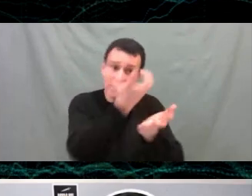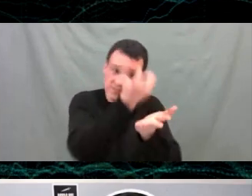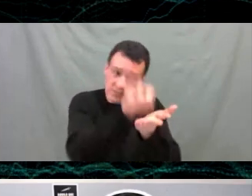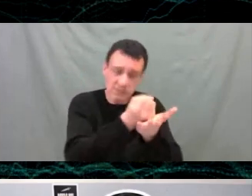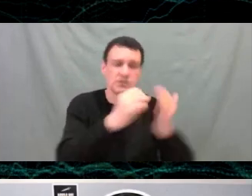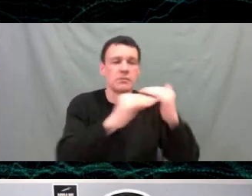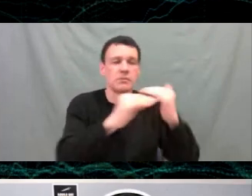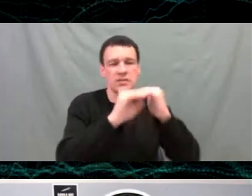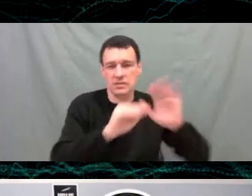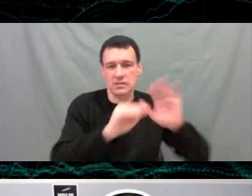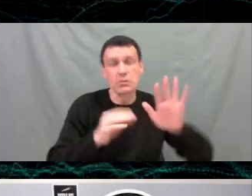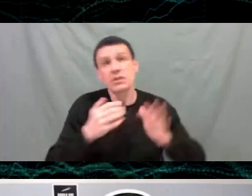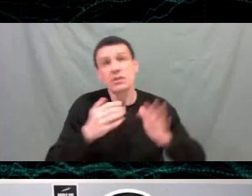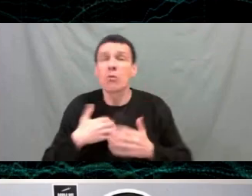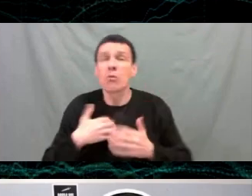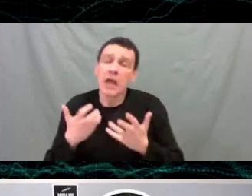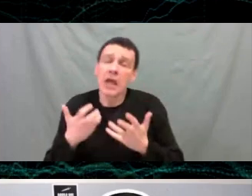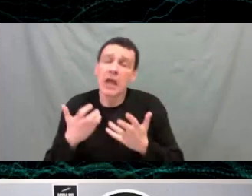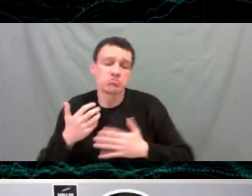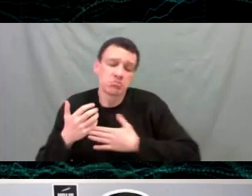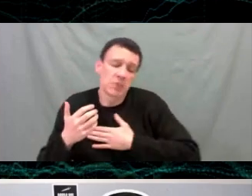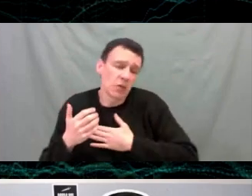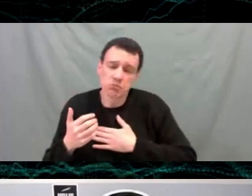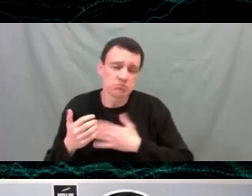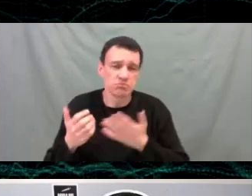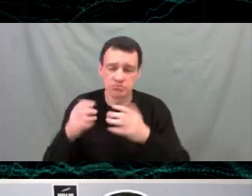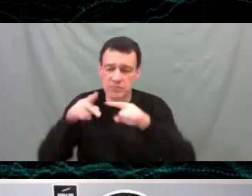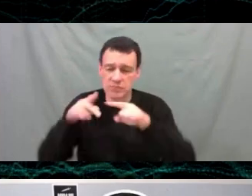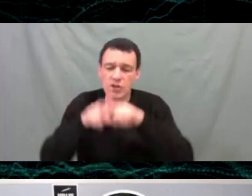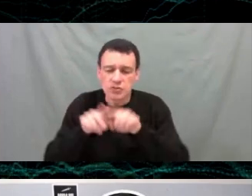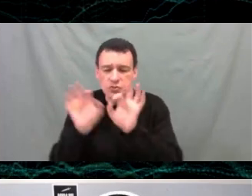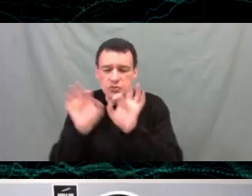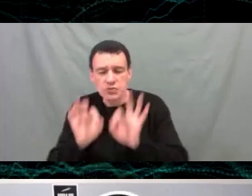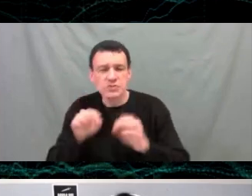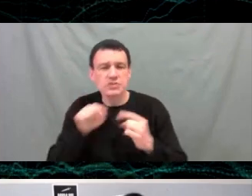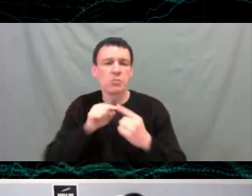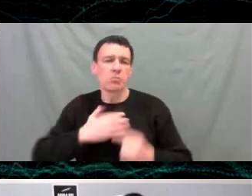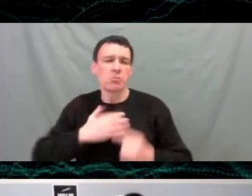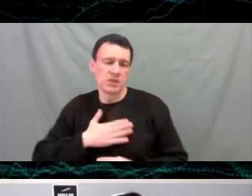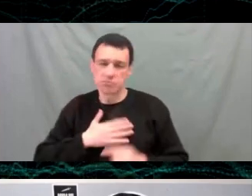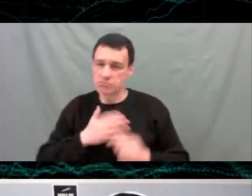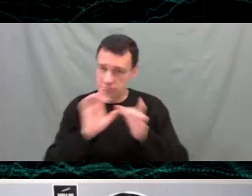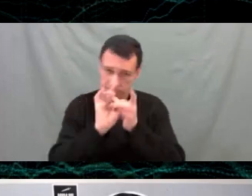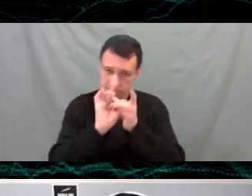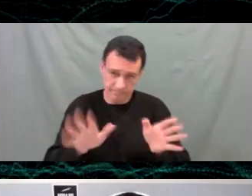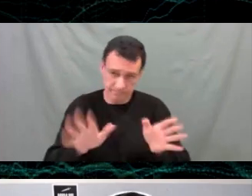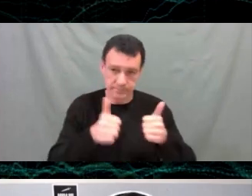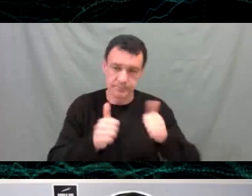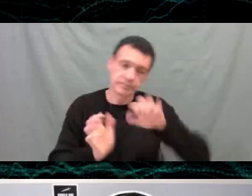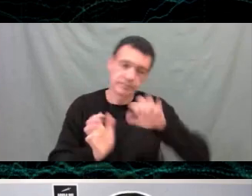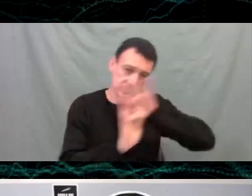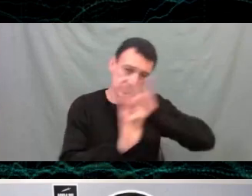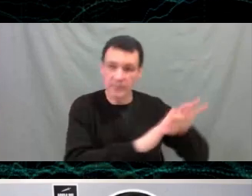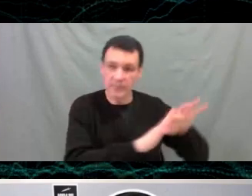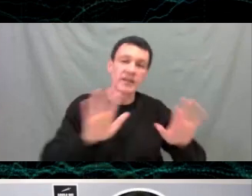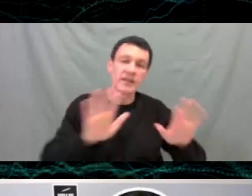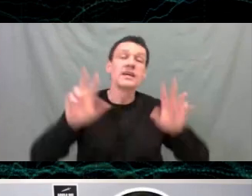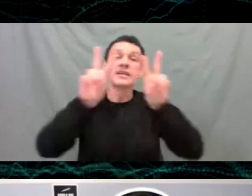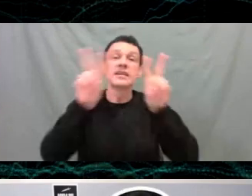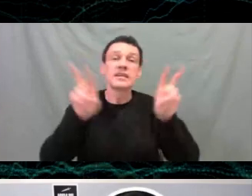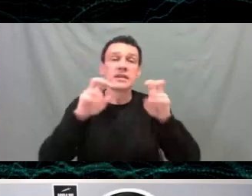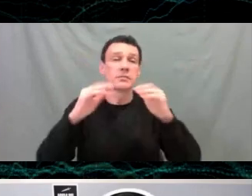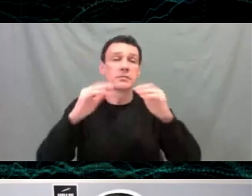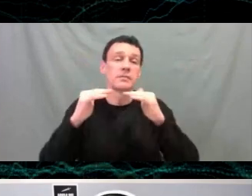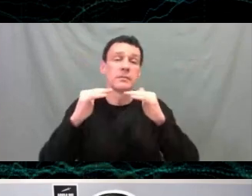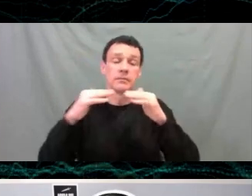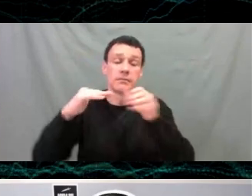consultarem mais detalhes a respeito disso, tá bom? A parte do banco de dados. Eu coloquei opcional porque varia muito de ambiente